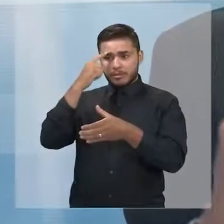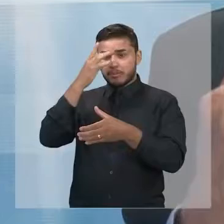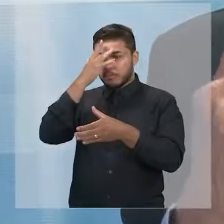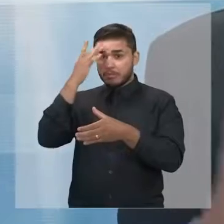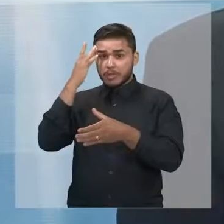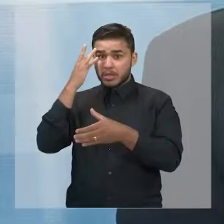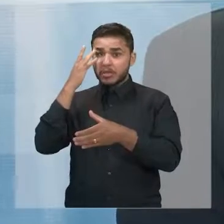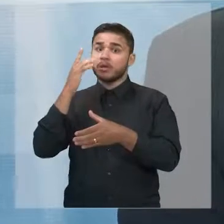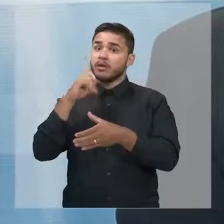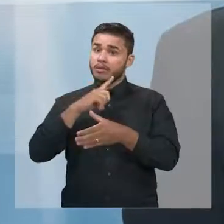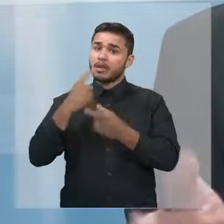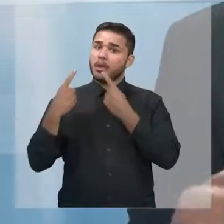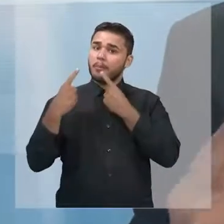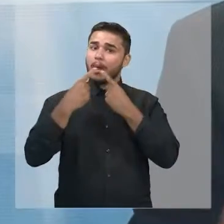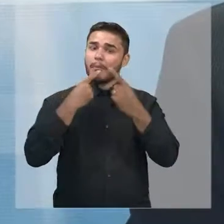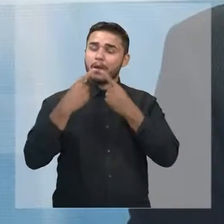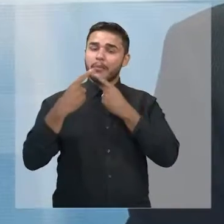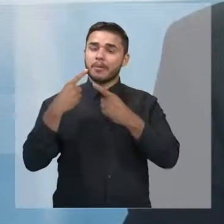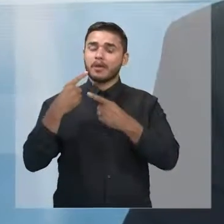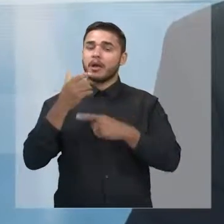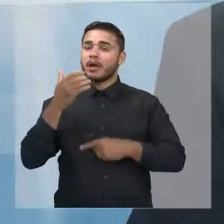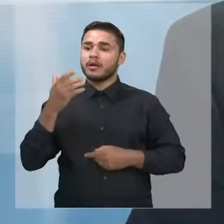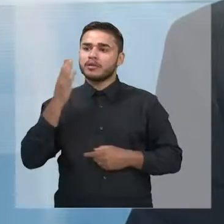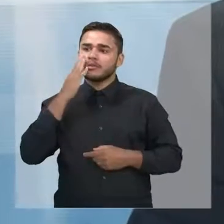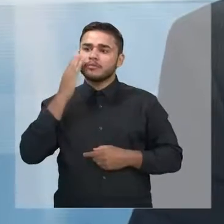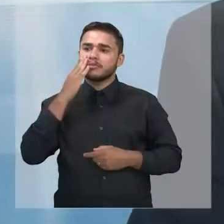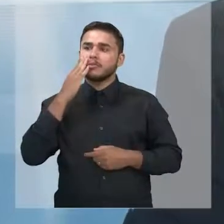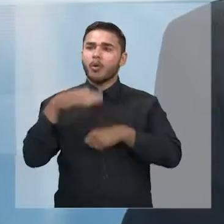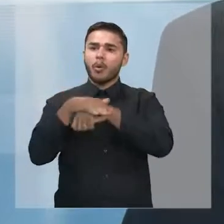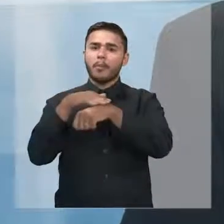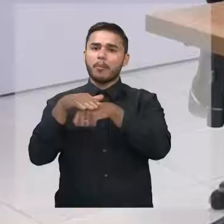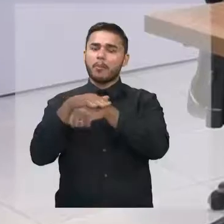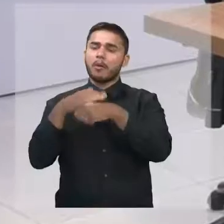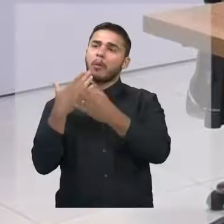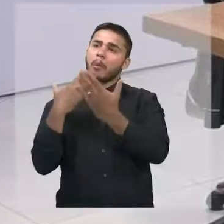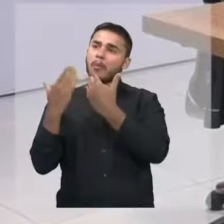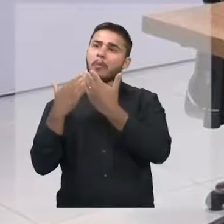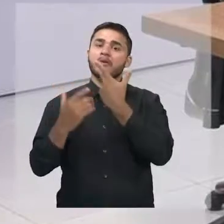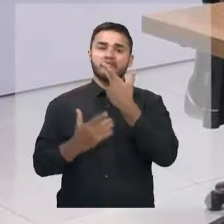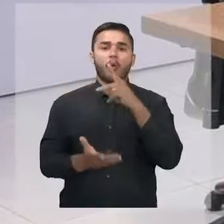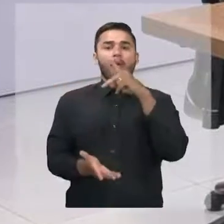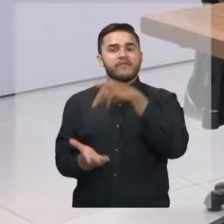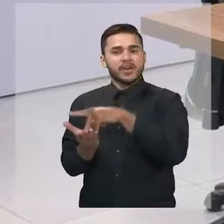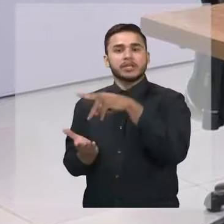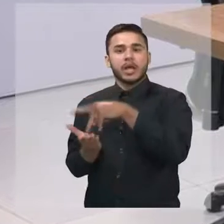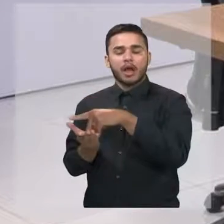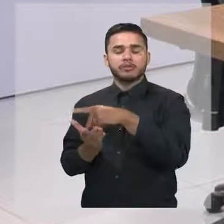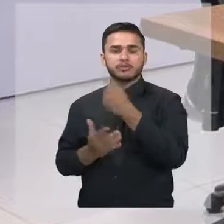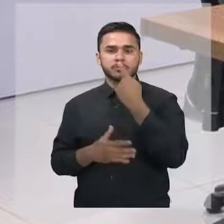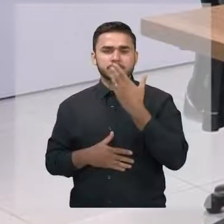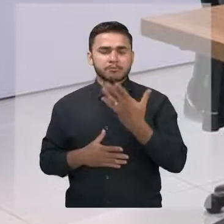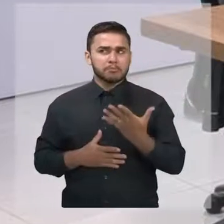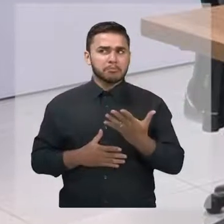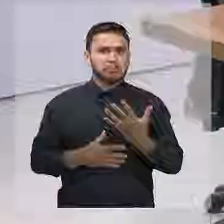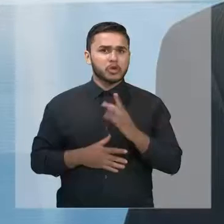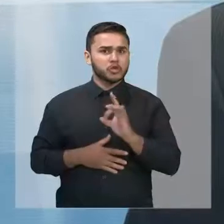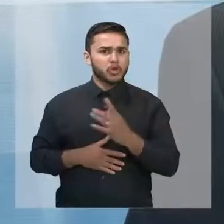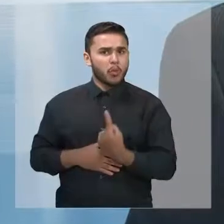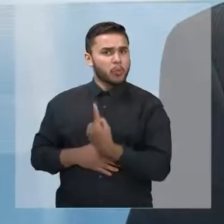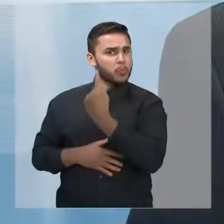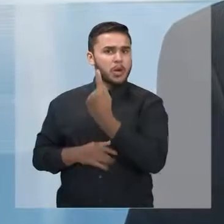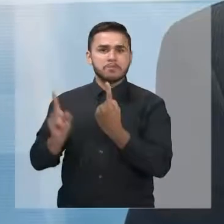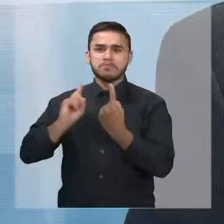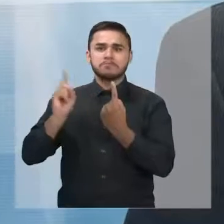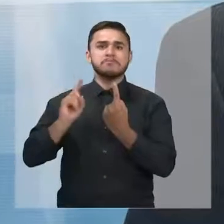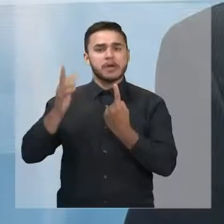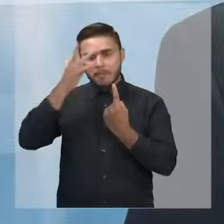ouve, inclusive, no mesmo áudio, a confirmação de um dos seus próceres dizendo que é verdade o que ele estava